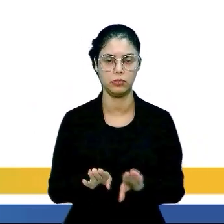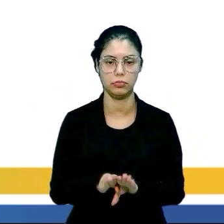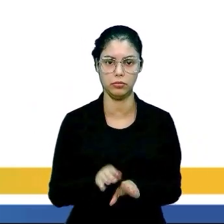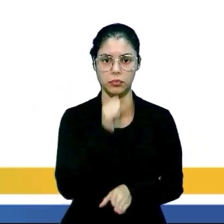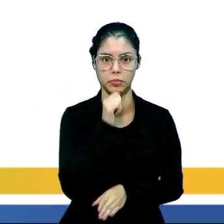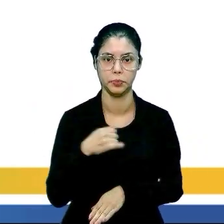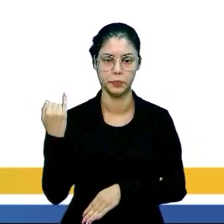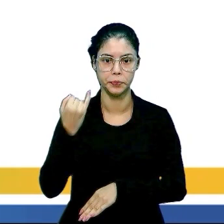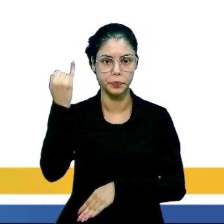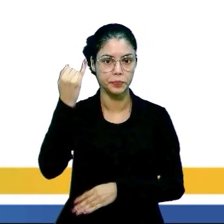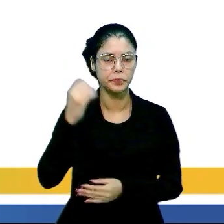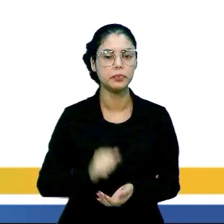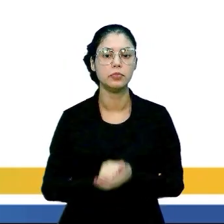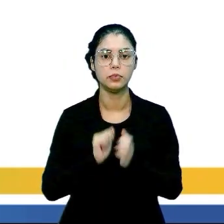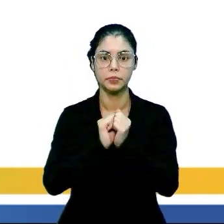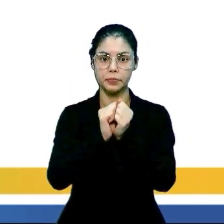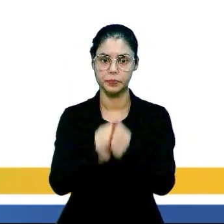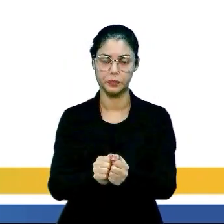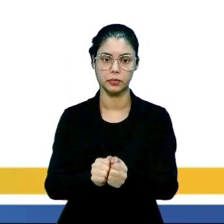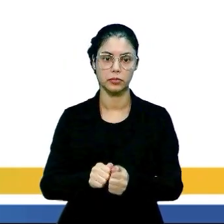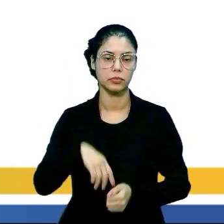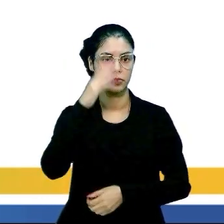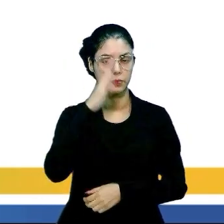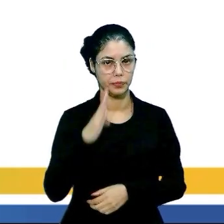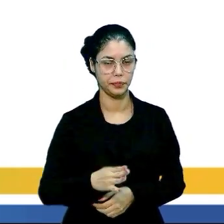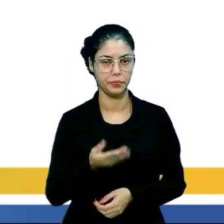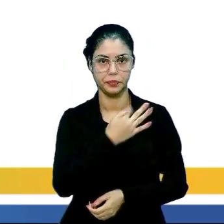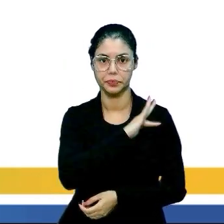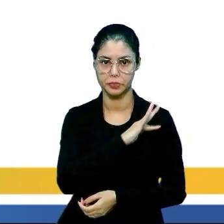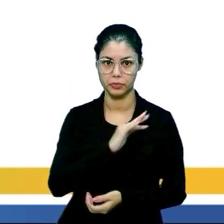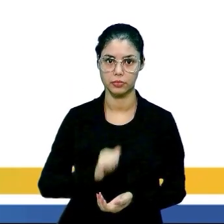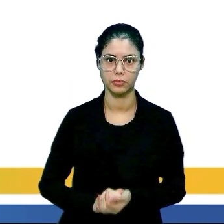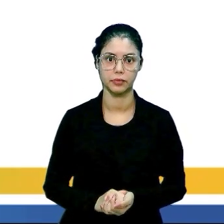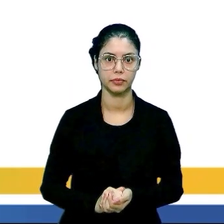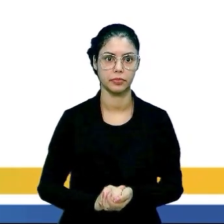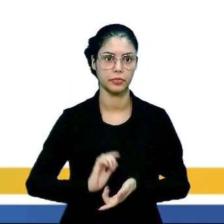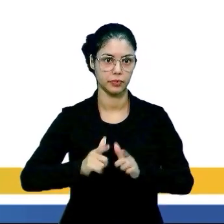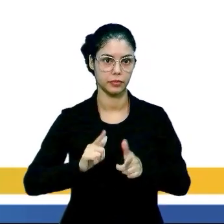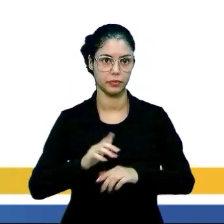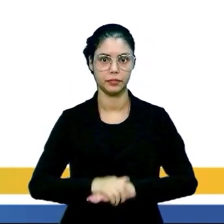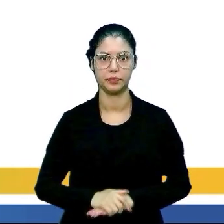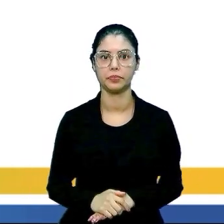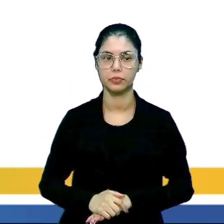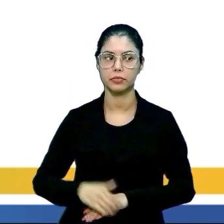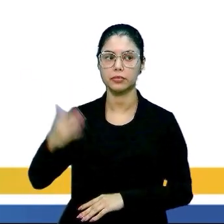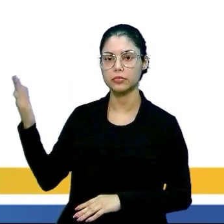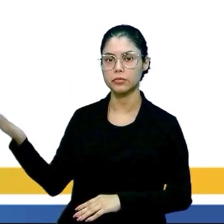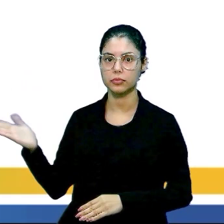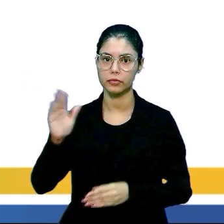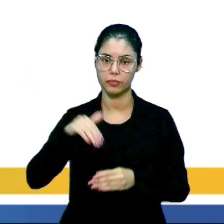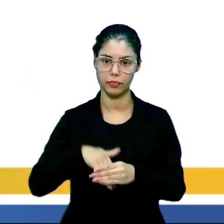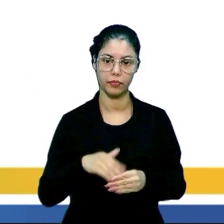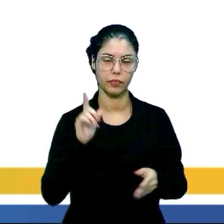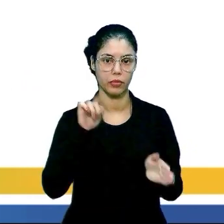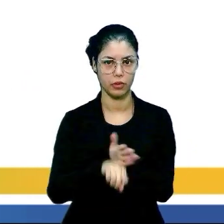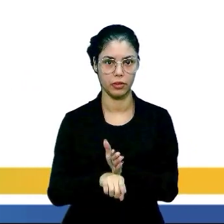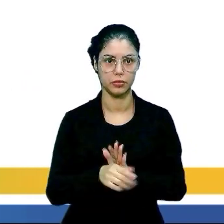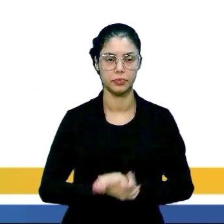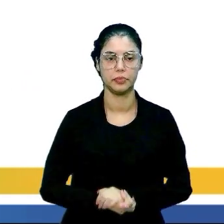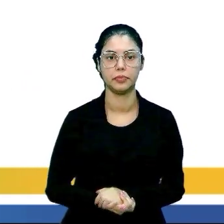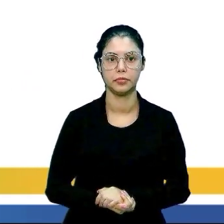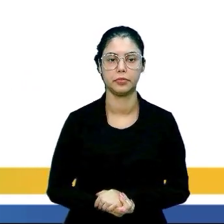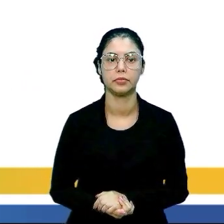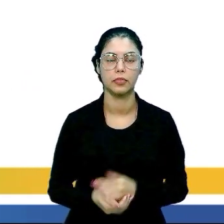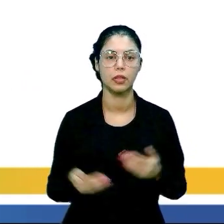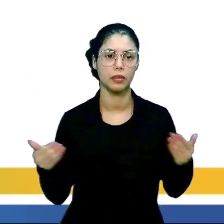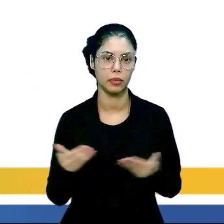da importância de estar na Academia Brasileira de Letras. E eu trouxe para vocês uma questão